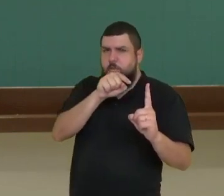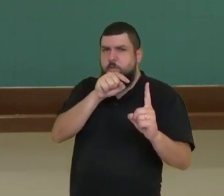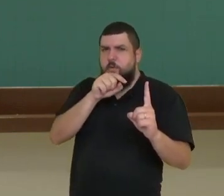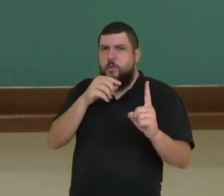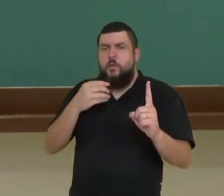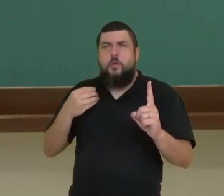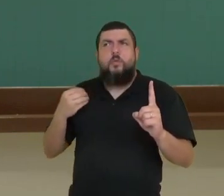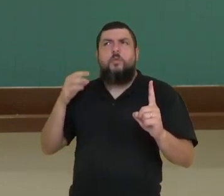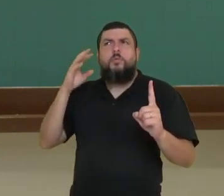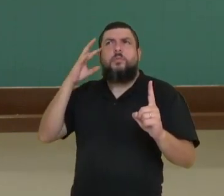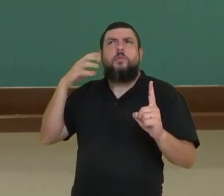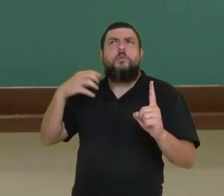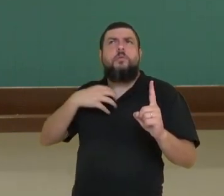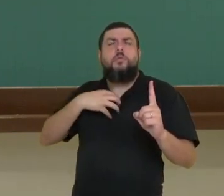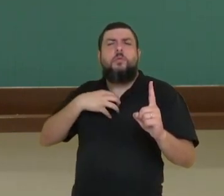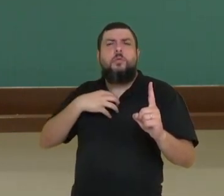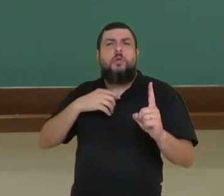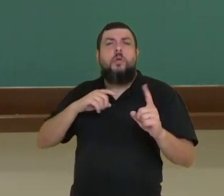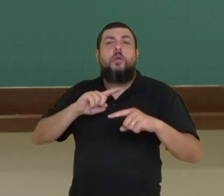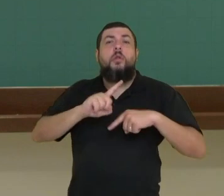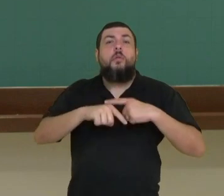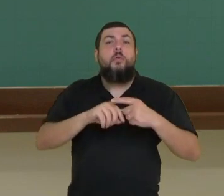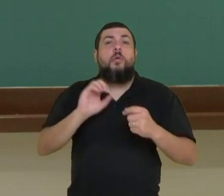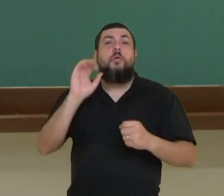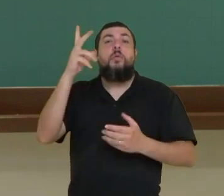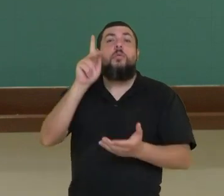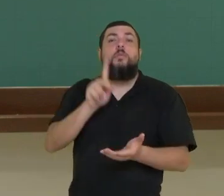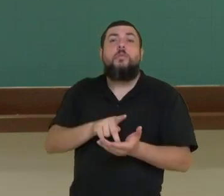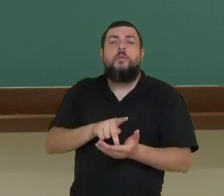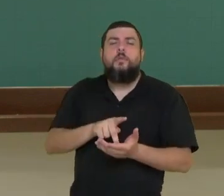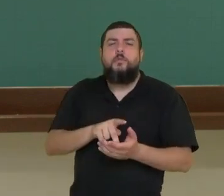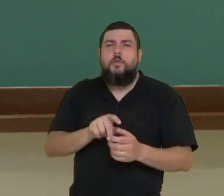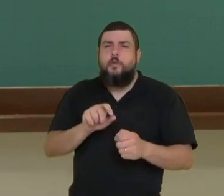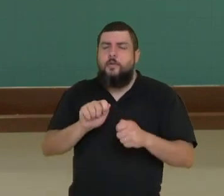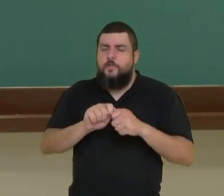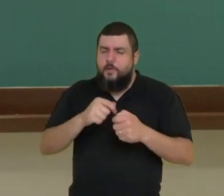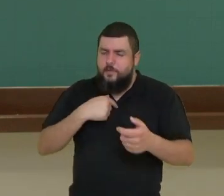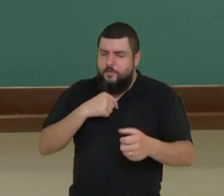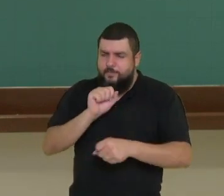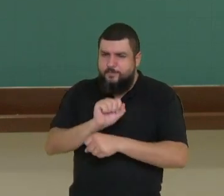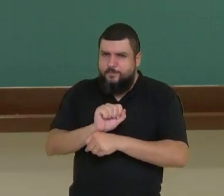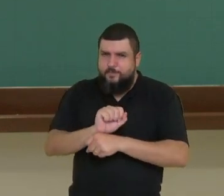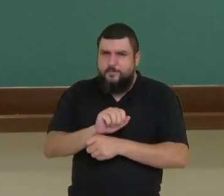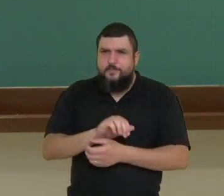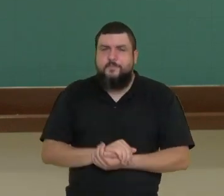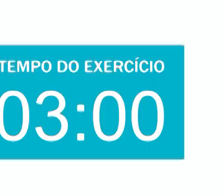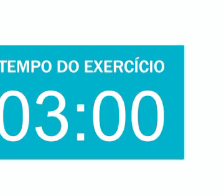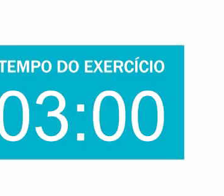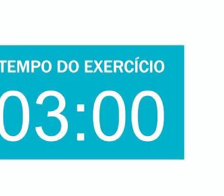dos jogadores e o que de fato ocorreu? Combinado? Faz aí, eu volto a seguir.